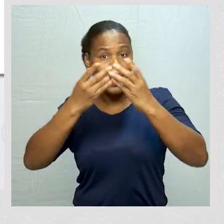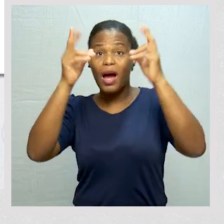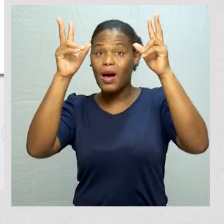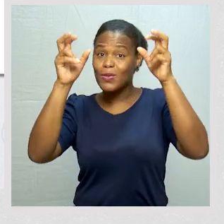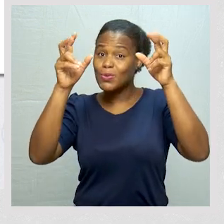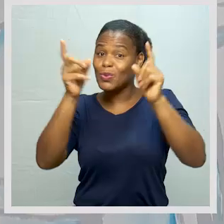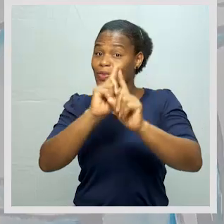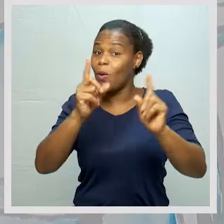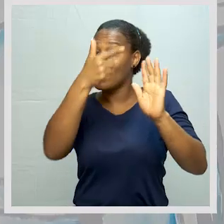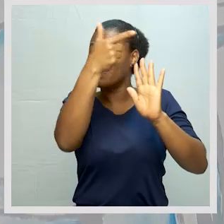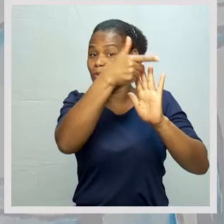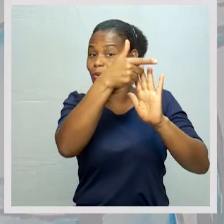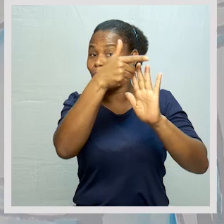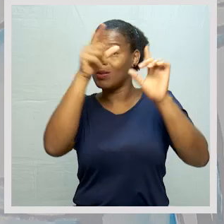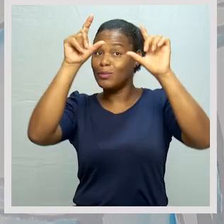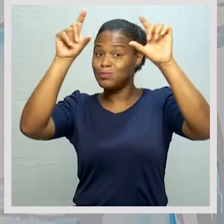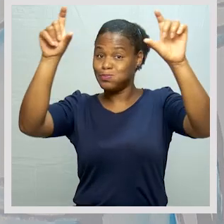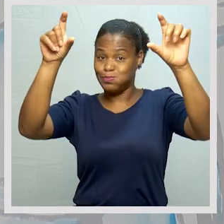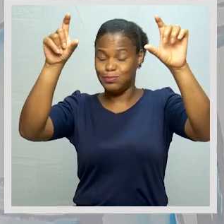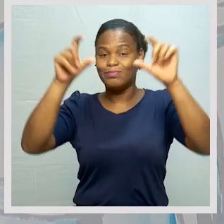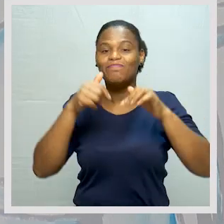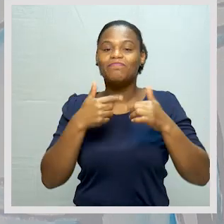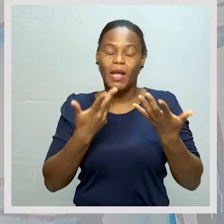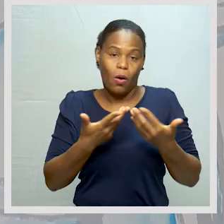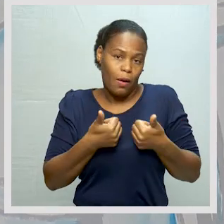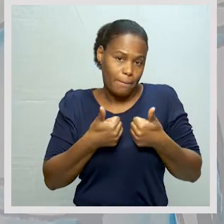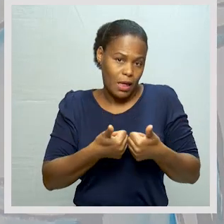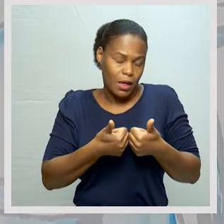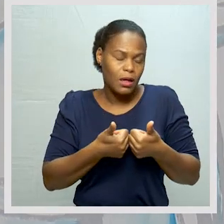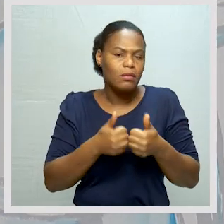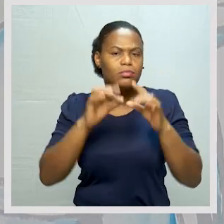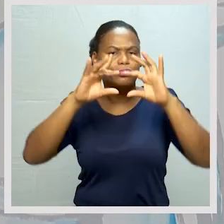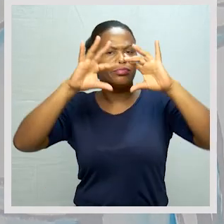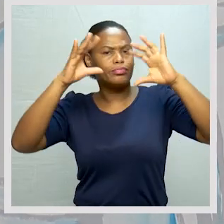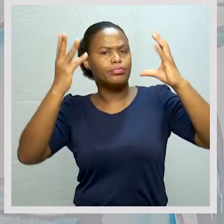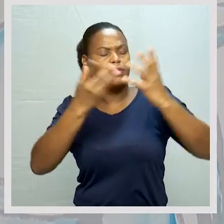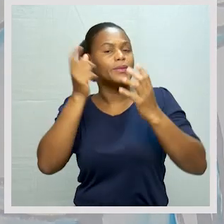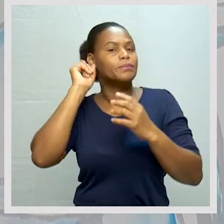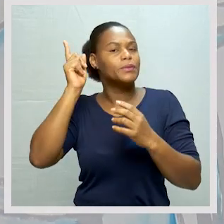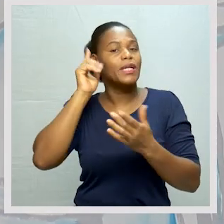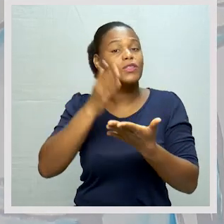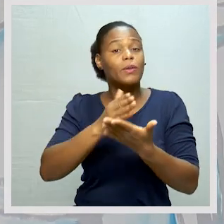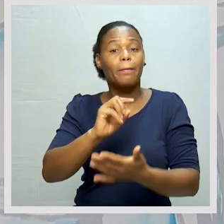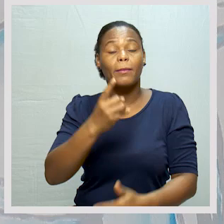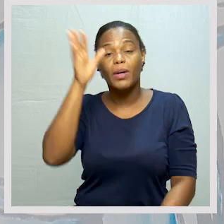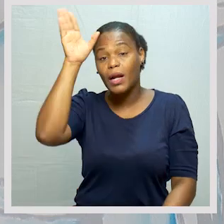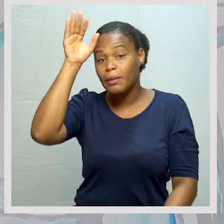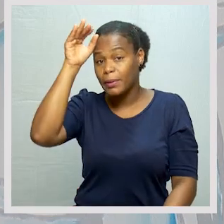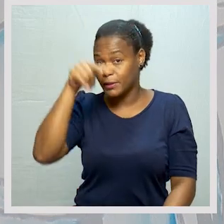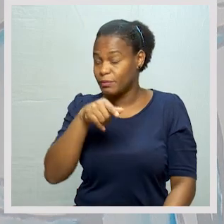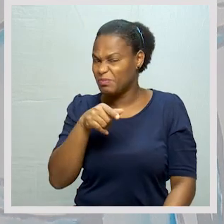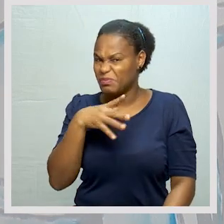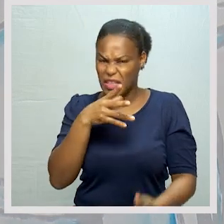é o assunto do texto, é o título do texto. B. A natureza é importante apenas para os animais. O texto